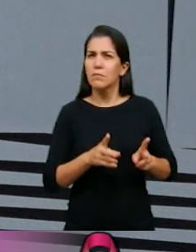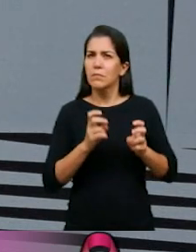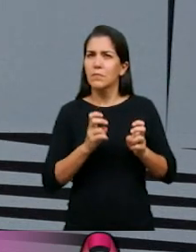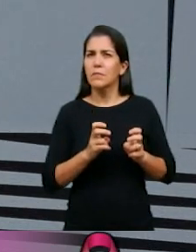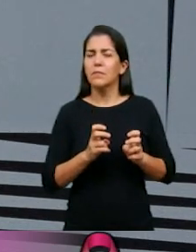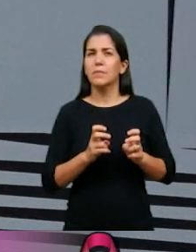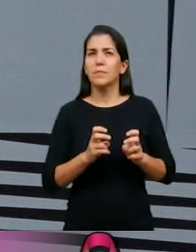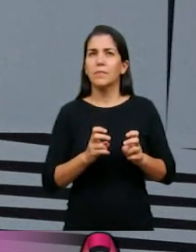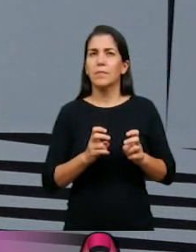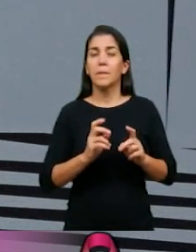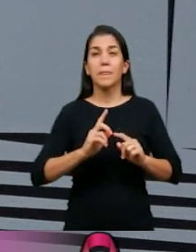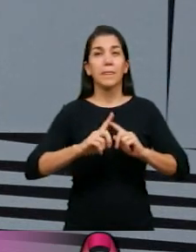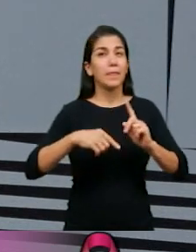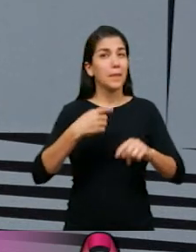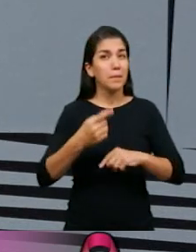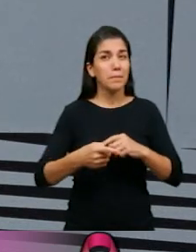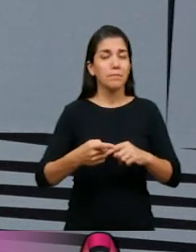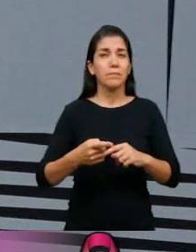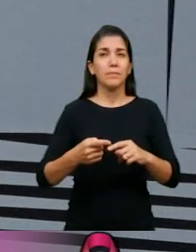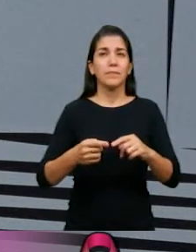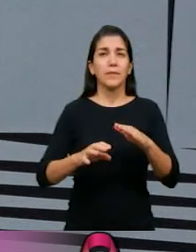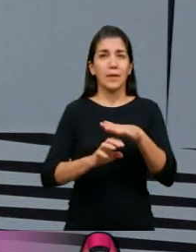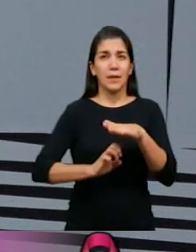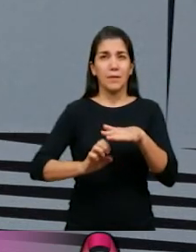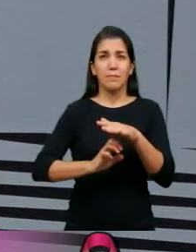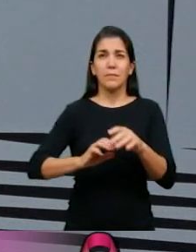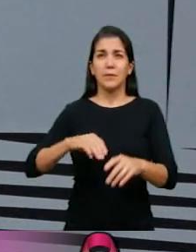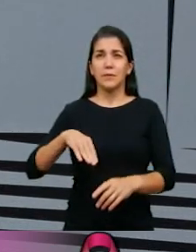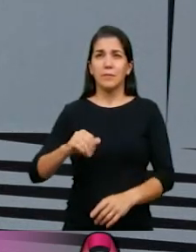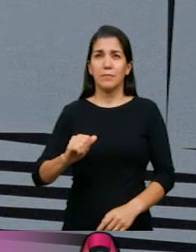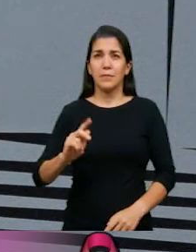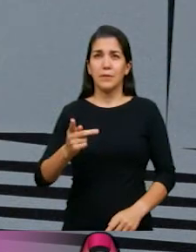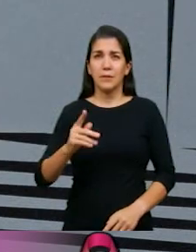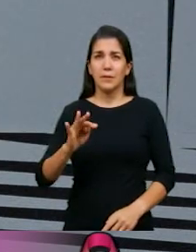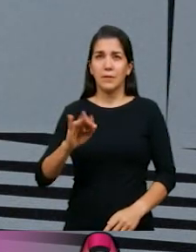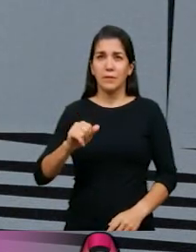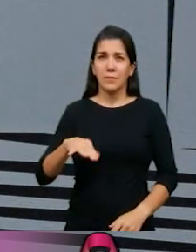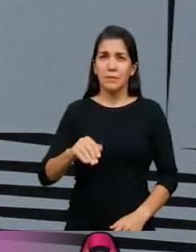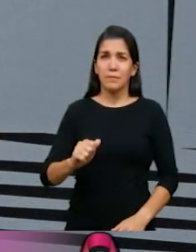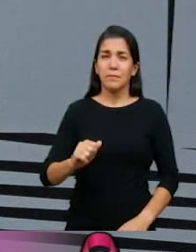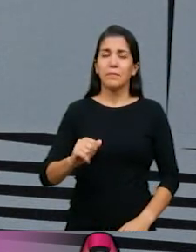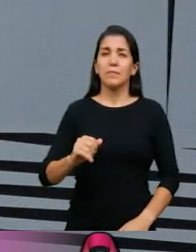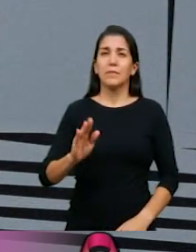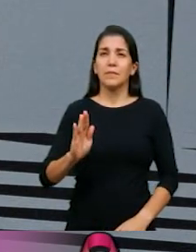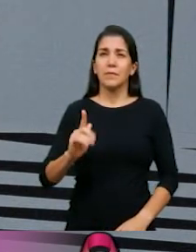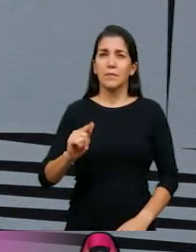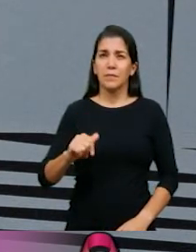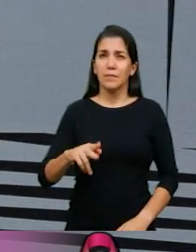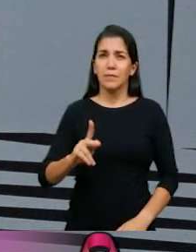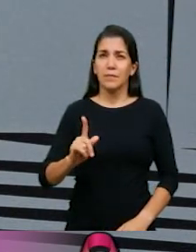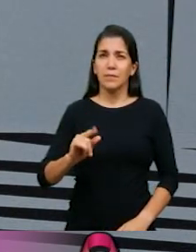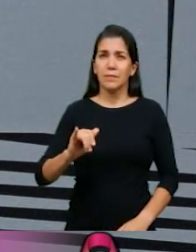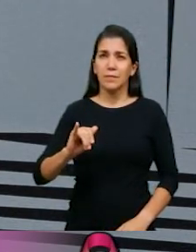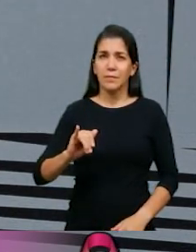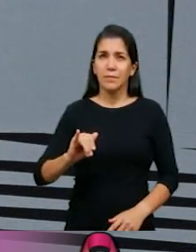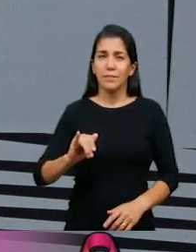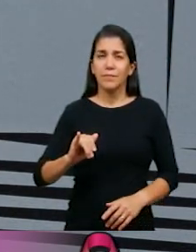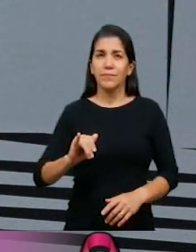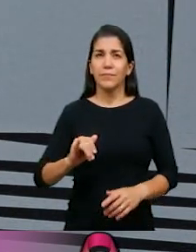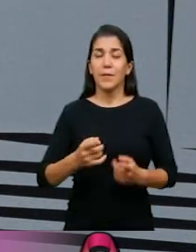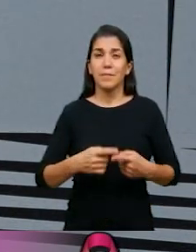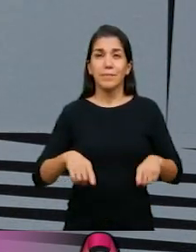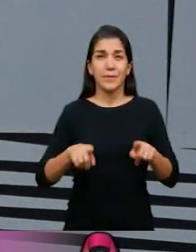Associação Mahatma Gandhi assumir o contrato de gestão número 45 de 2023 com o município